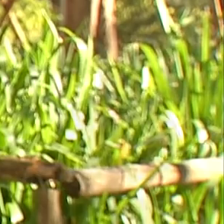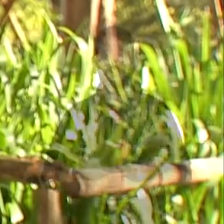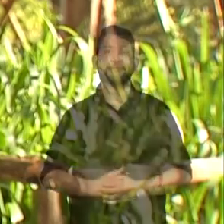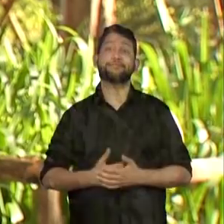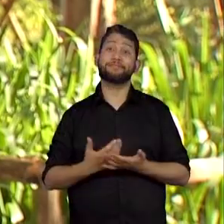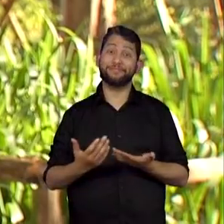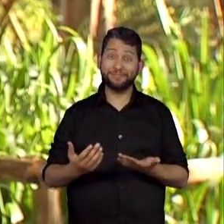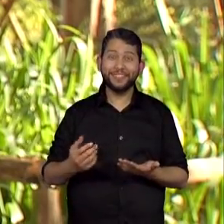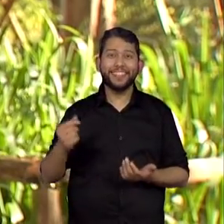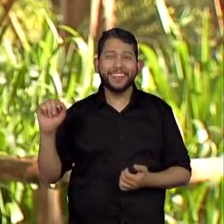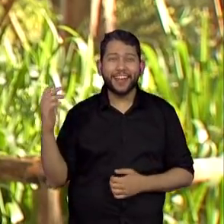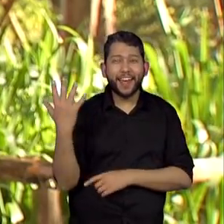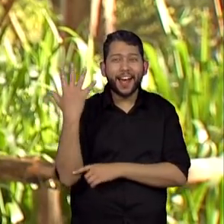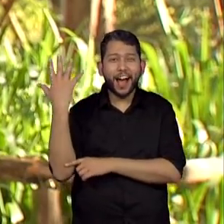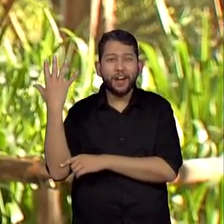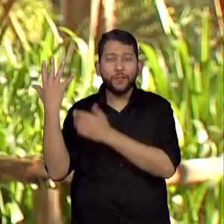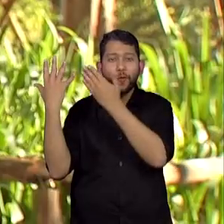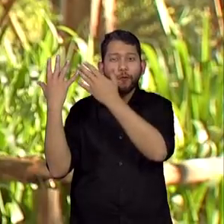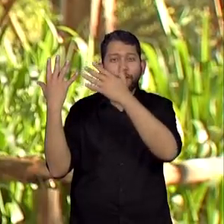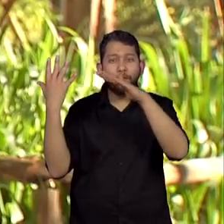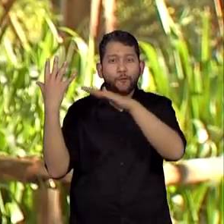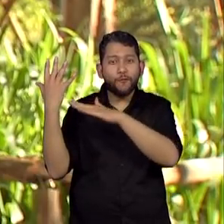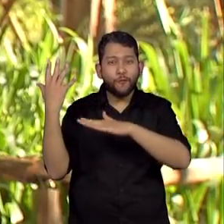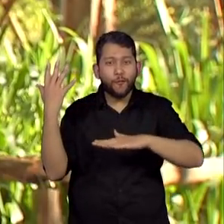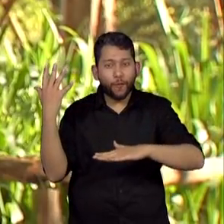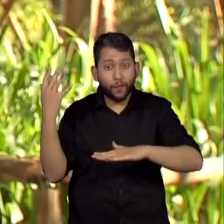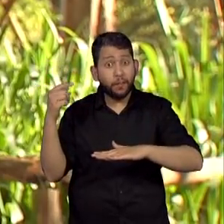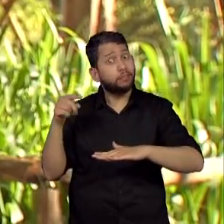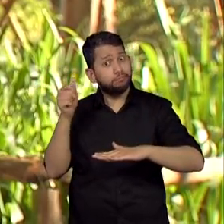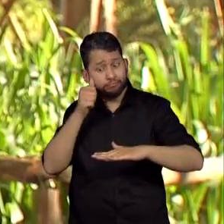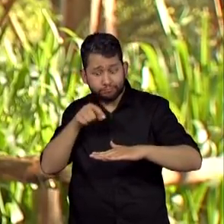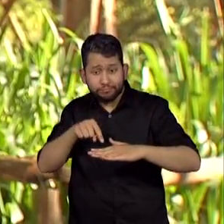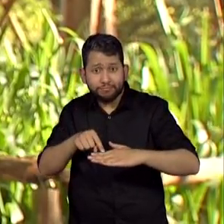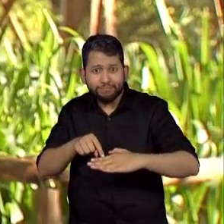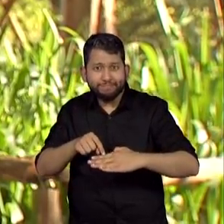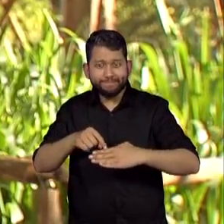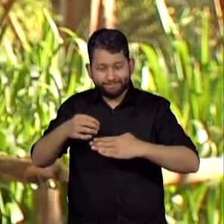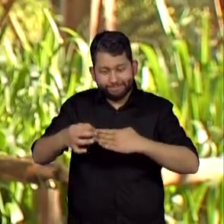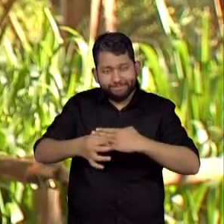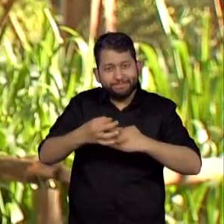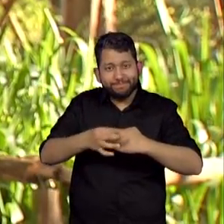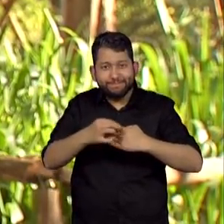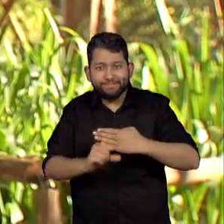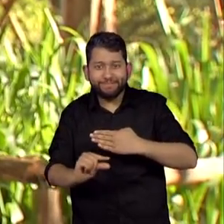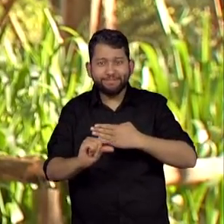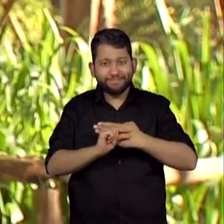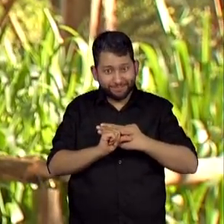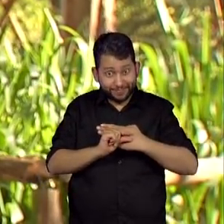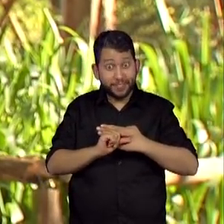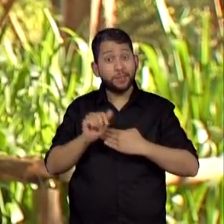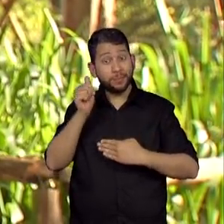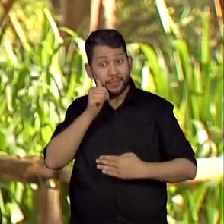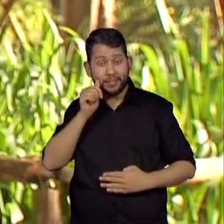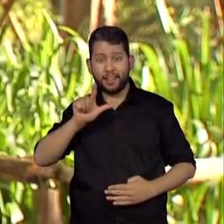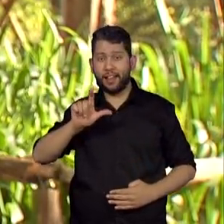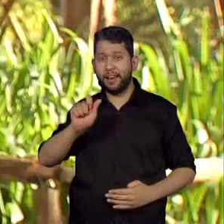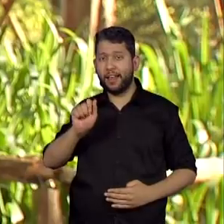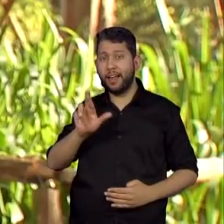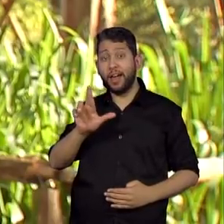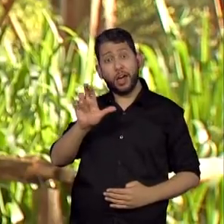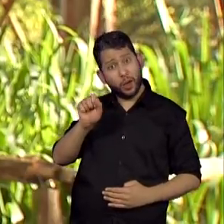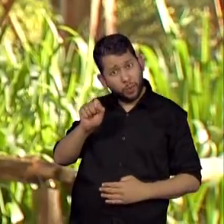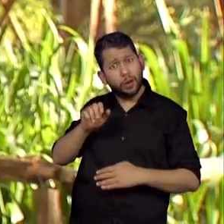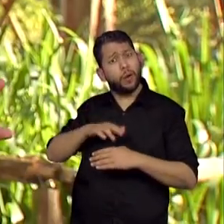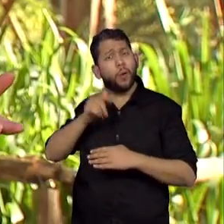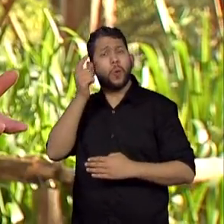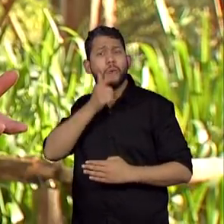Folhas secas que caem das árvores ganham vida nova nas mãos da artista têxtil Laura Della Vecchia. Elas viram